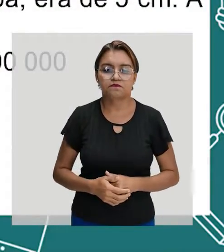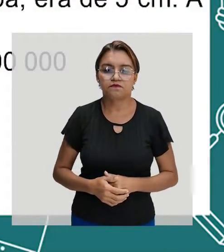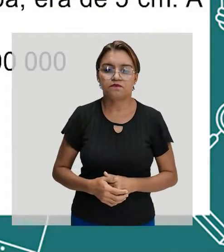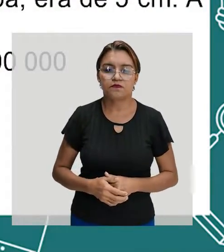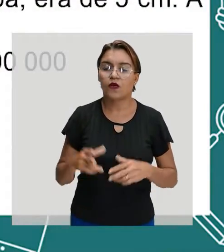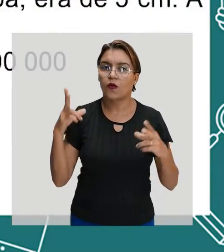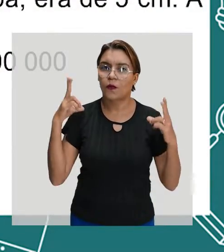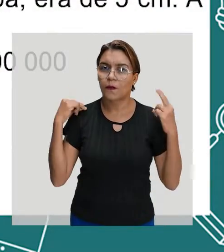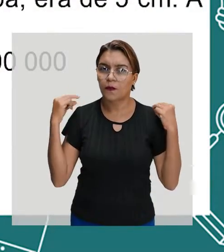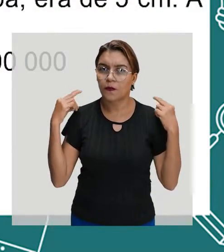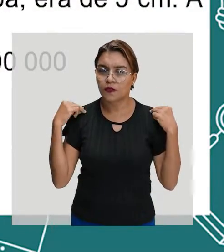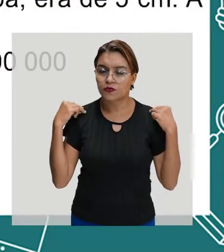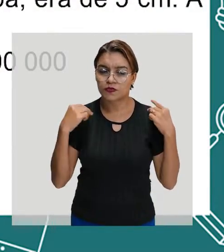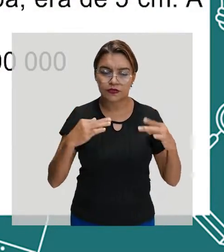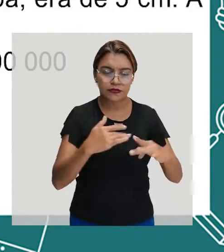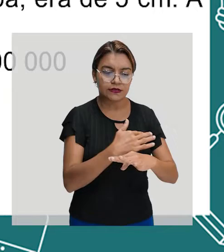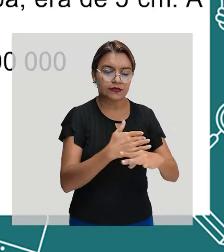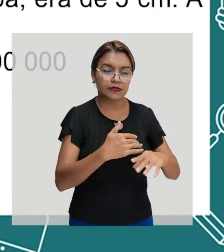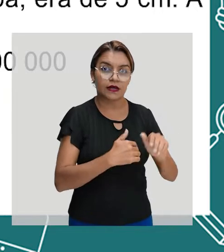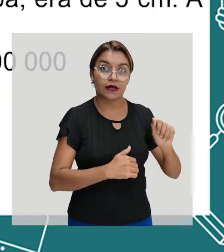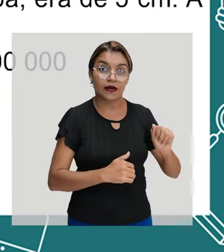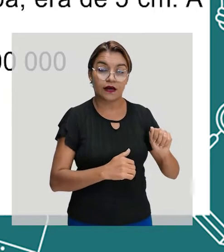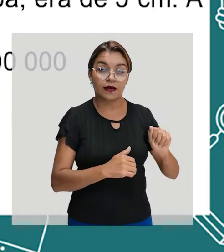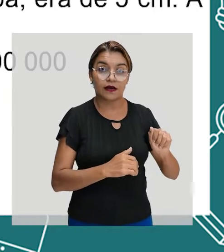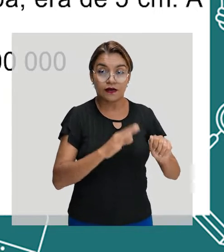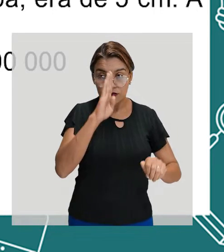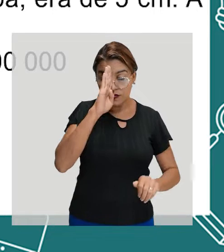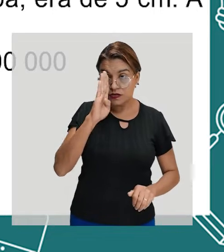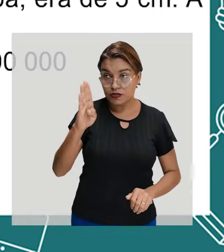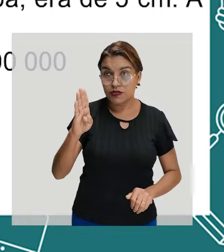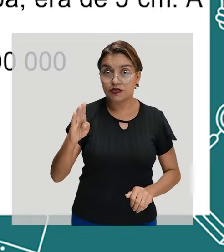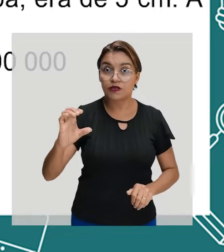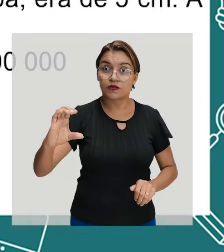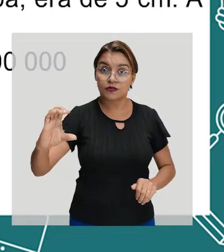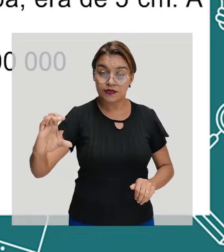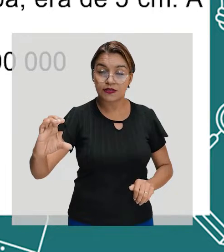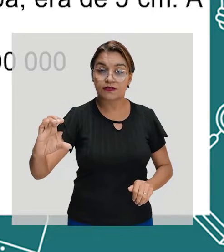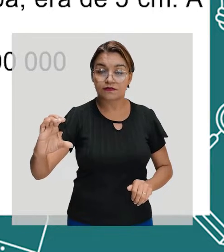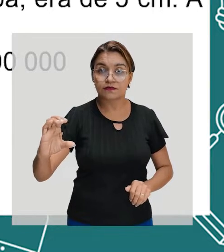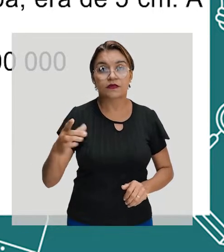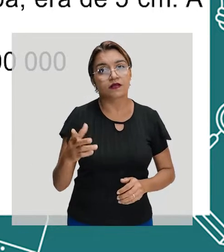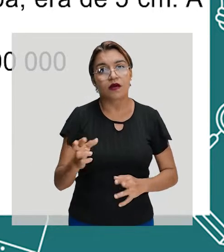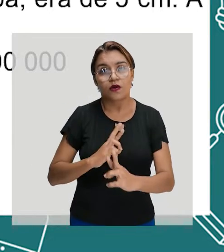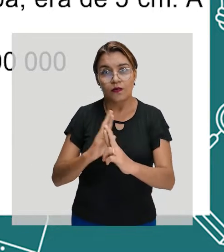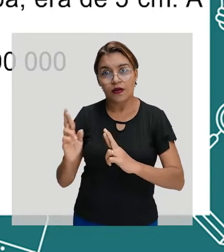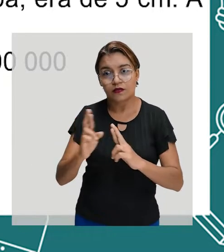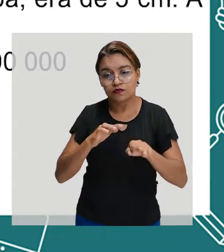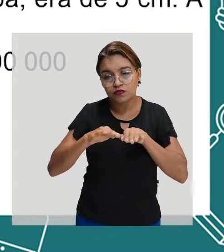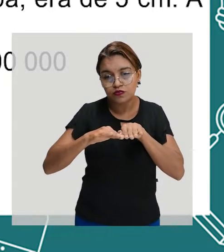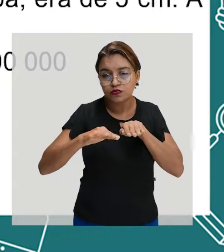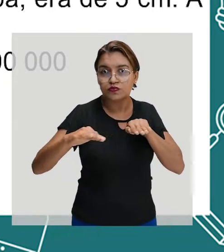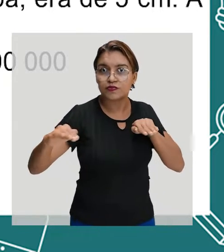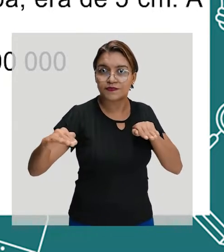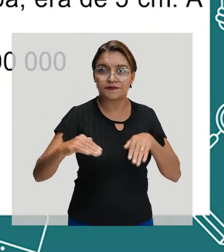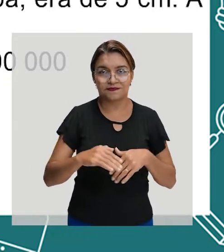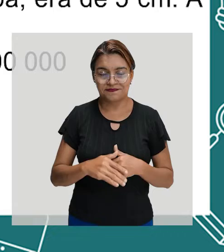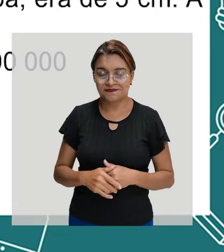motorista saiu da cidade a em direção uma cidades e por meio de uma rodovia retilínea